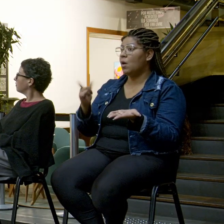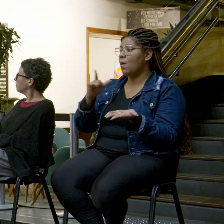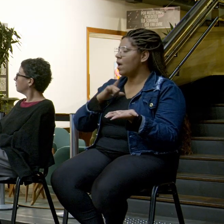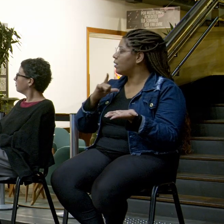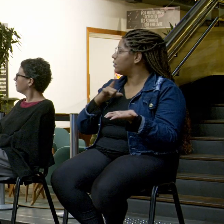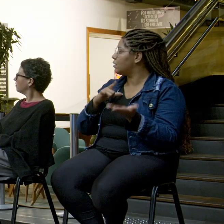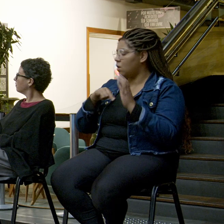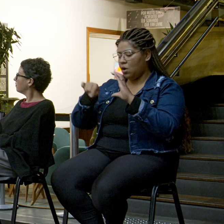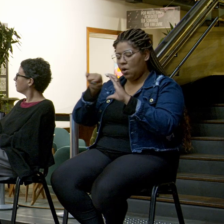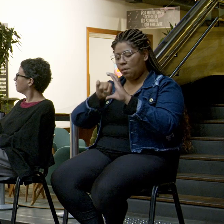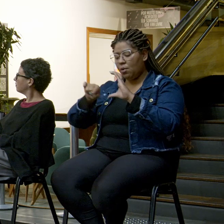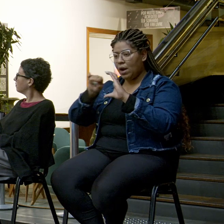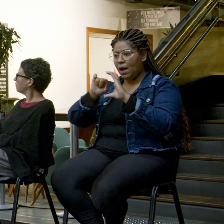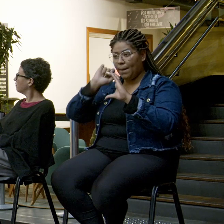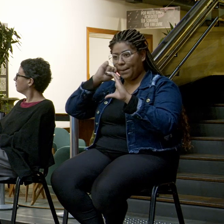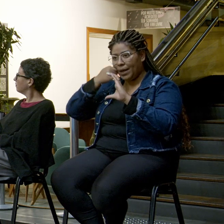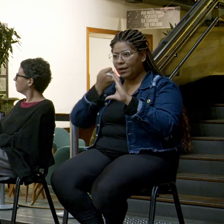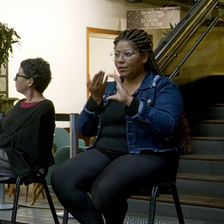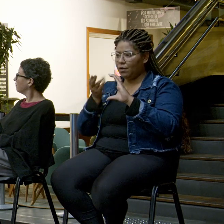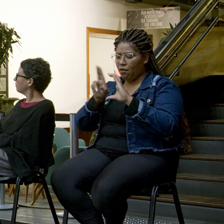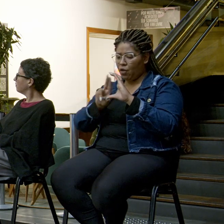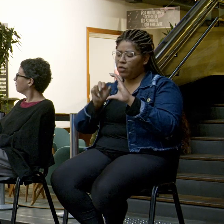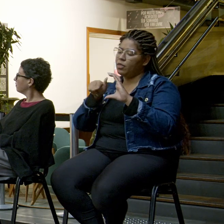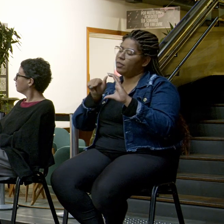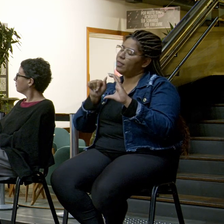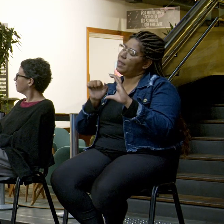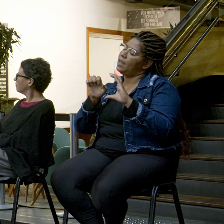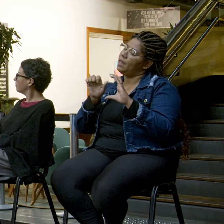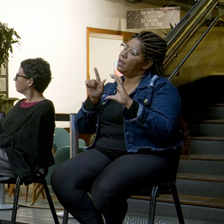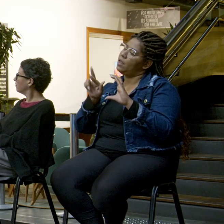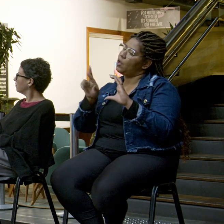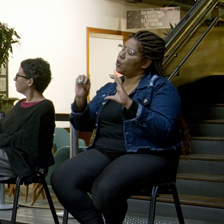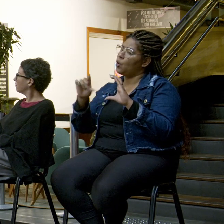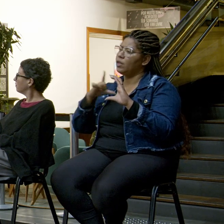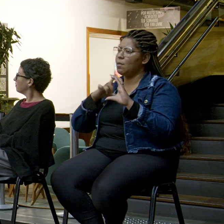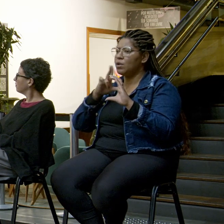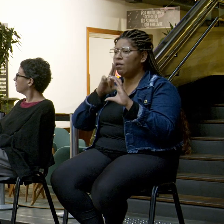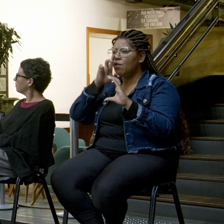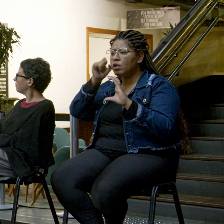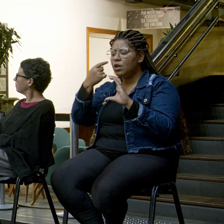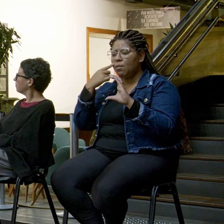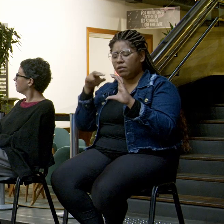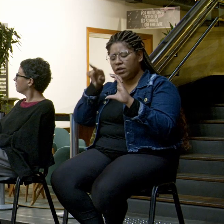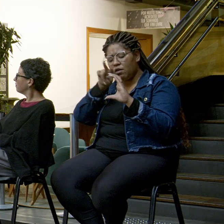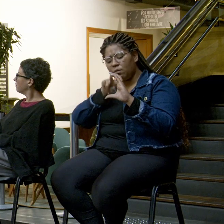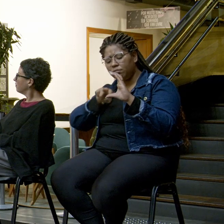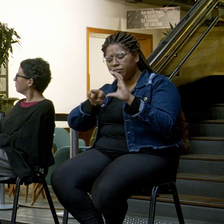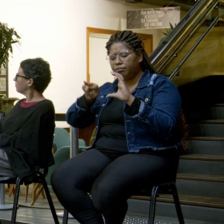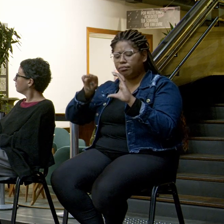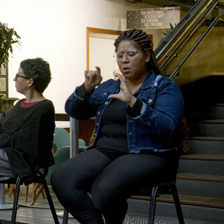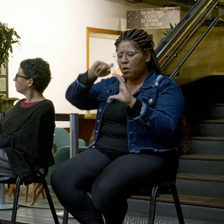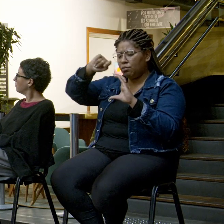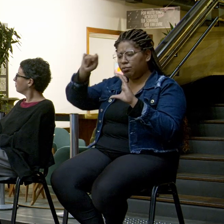buracos negros, eu gosto de pensar como buracos negros, eu acho que eles são muito fortes, porque você vai vendo essas camadas de